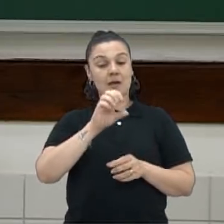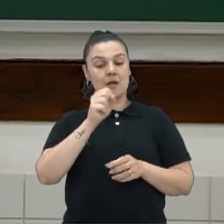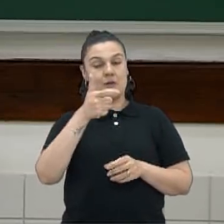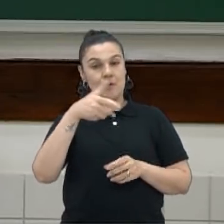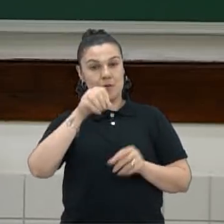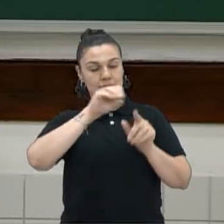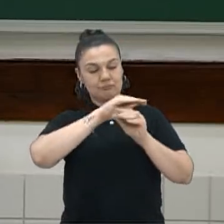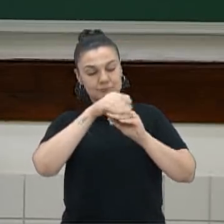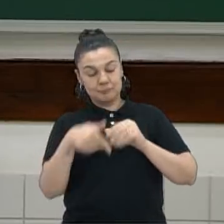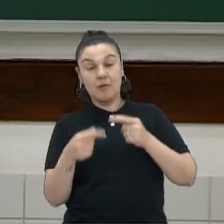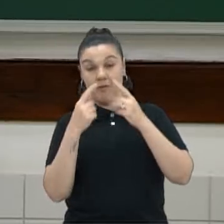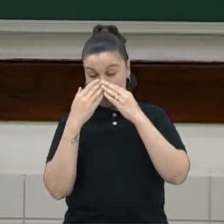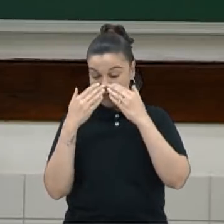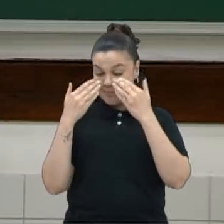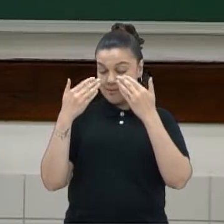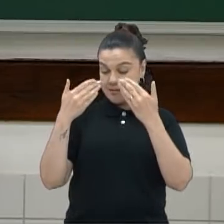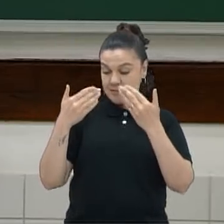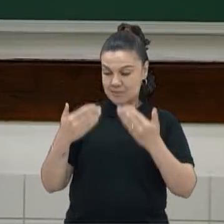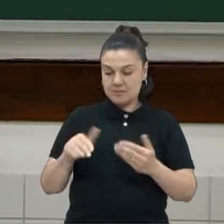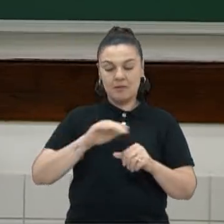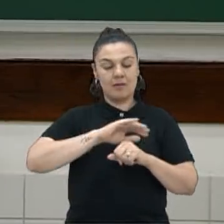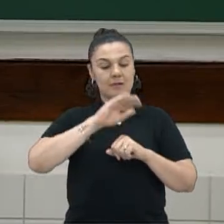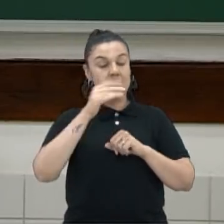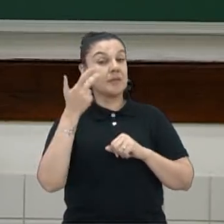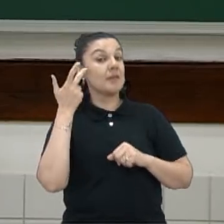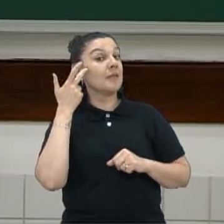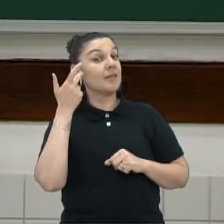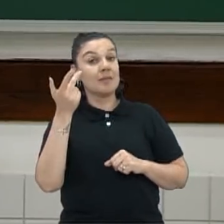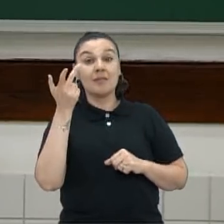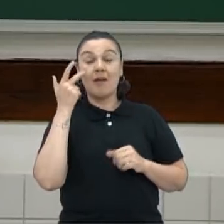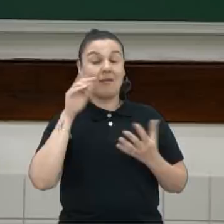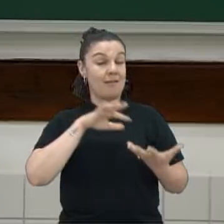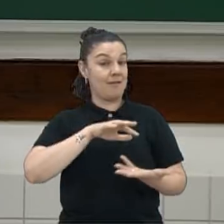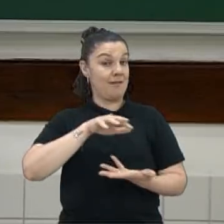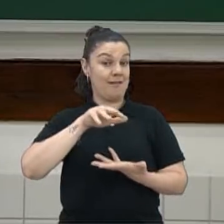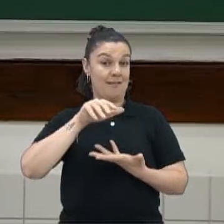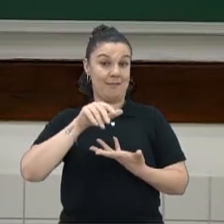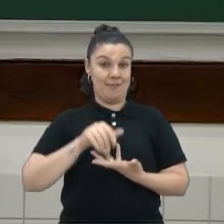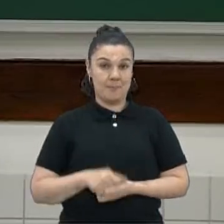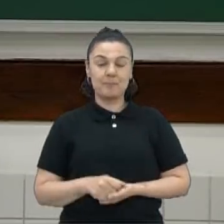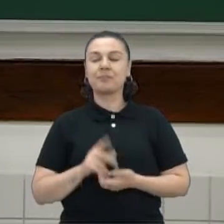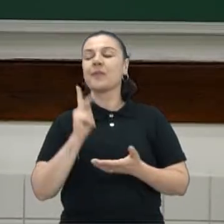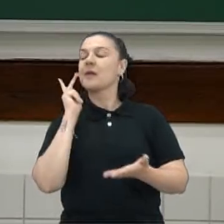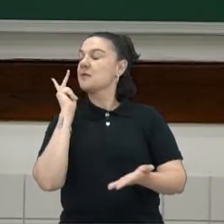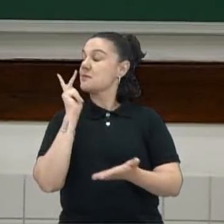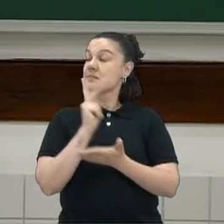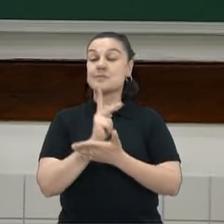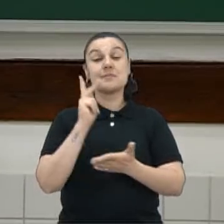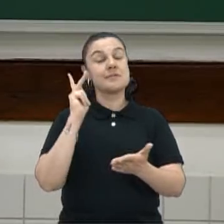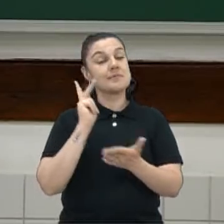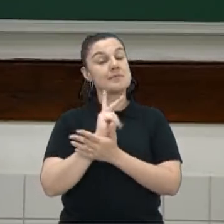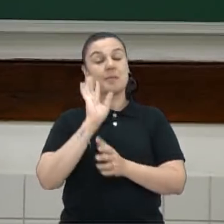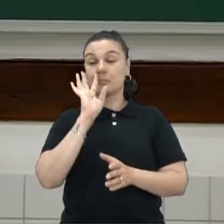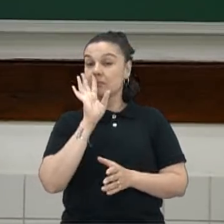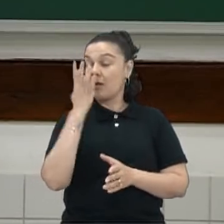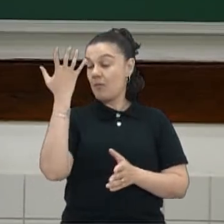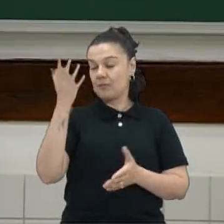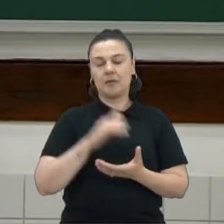um agente externo do relevo natural do nosso planeta, ou seja, ela vai sempre